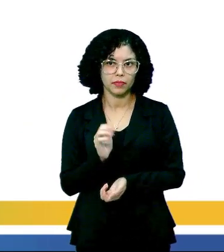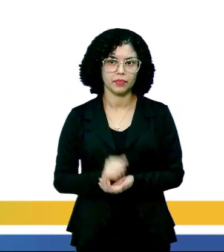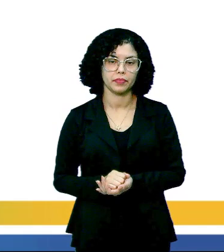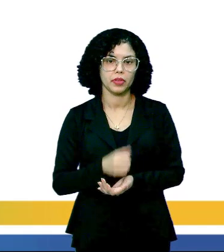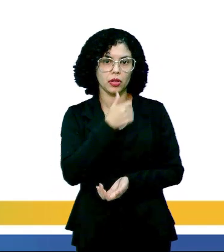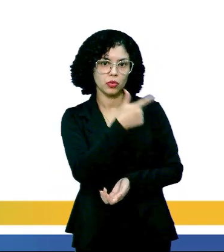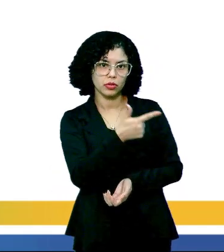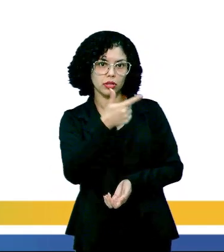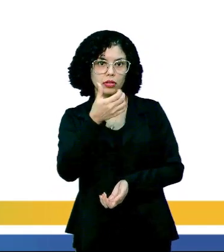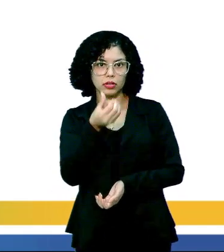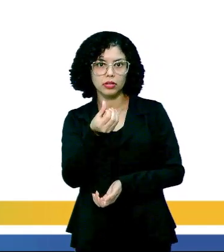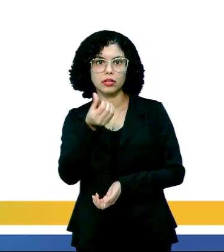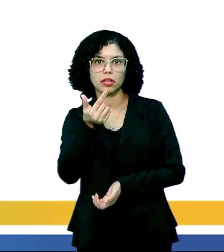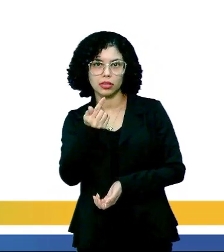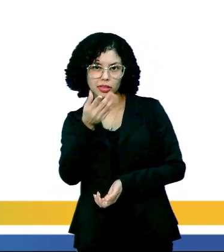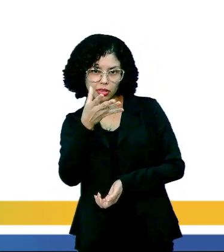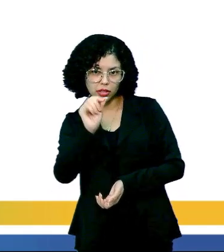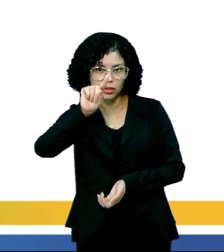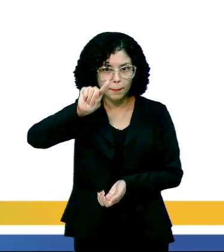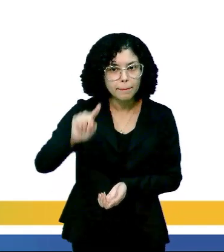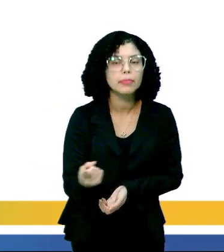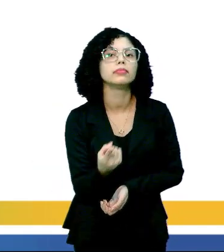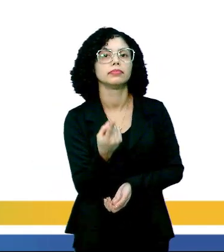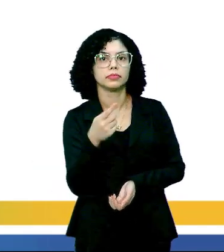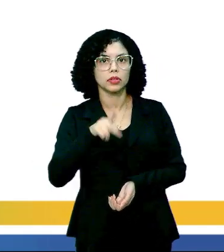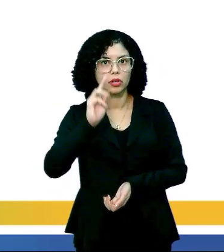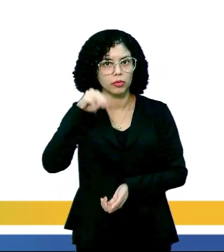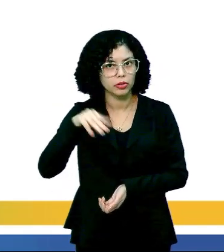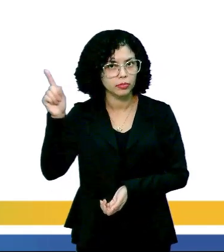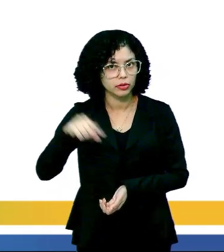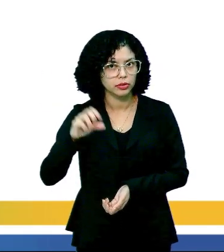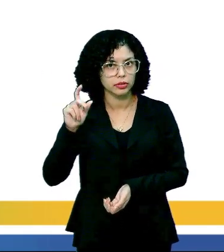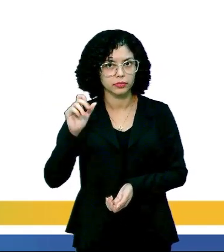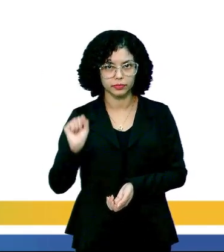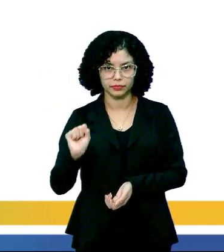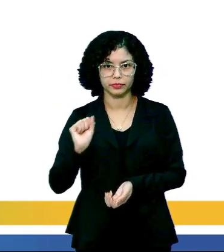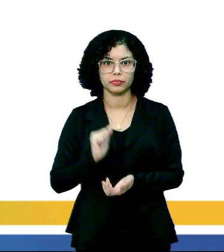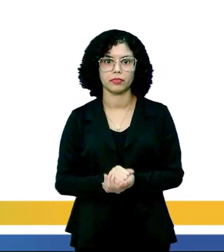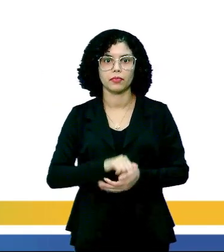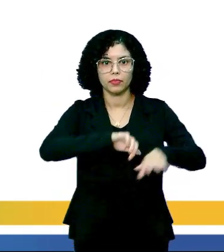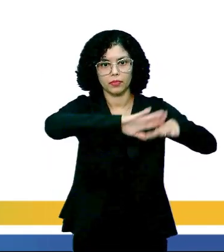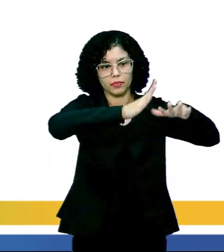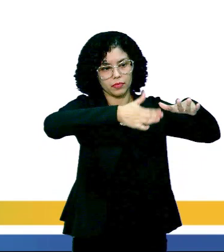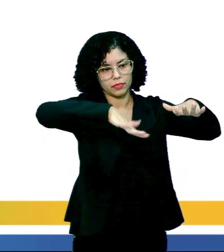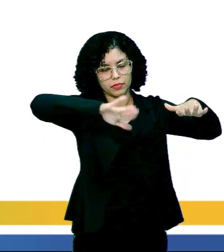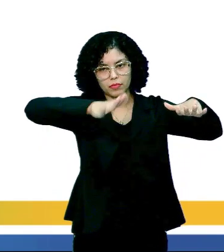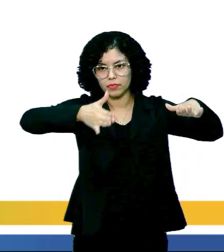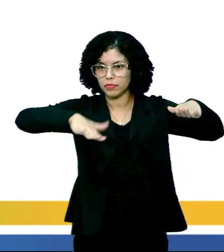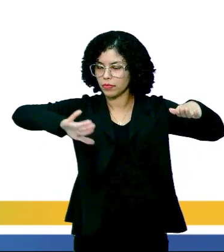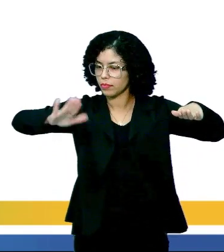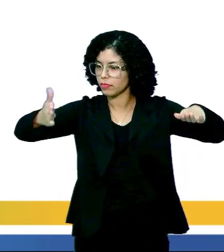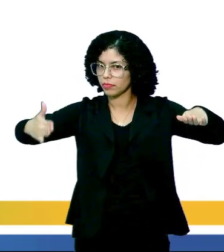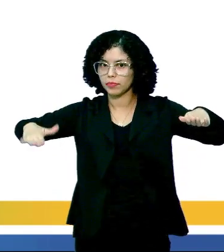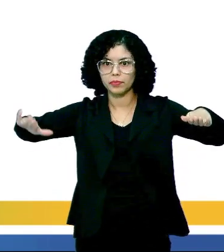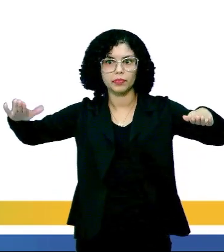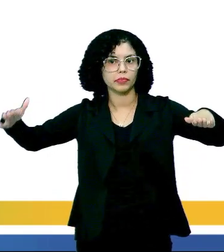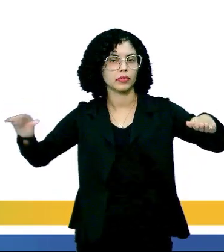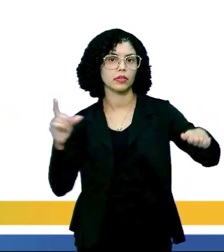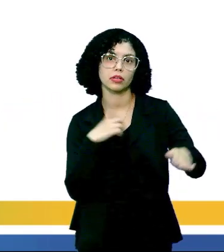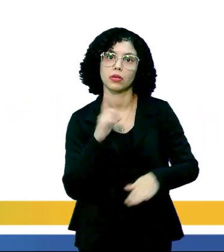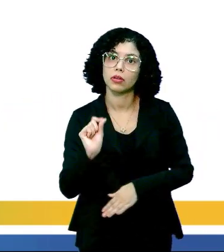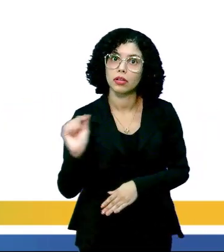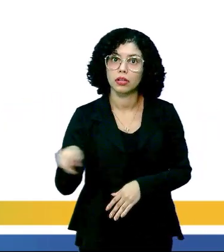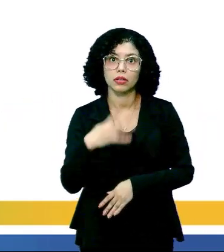aproximadamente 270.000 km por segundo. Já a onda, como é eletromagnética, ela tem